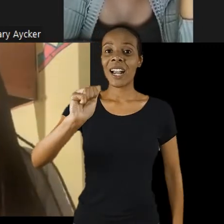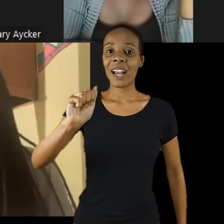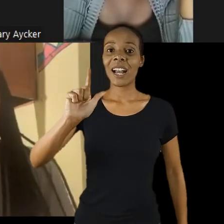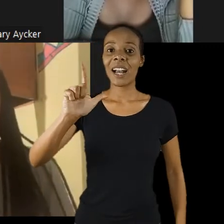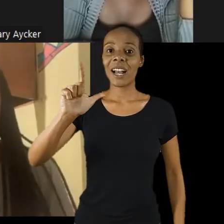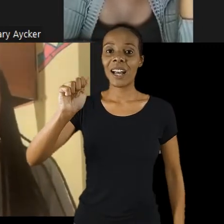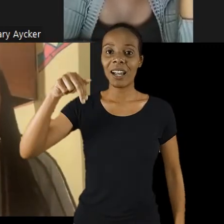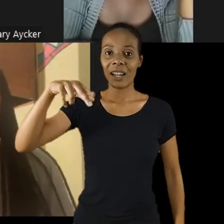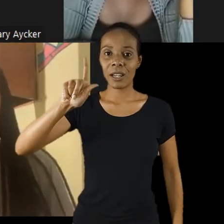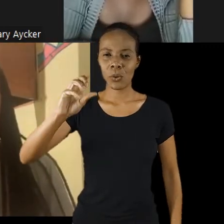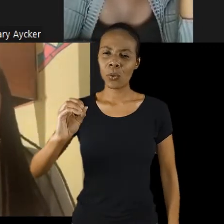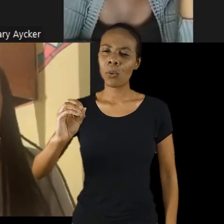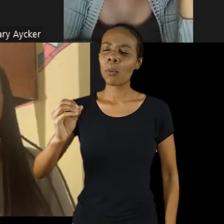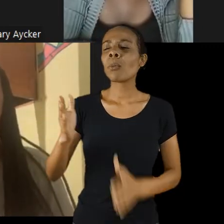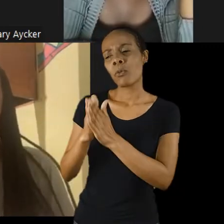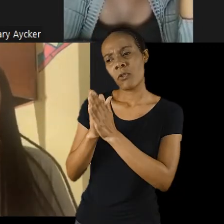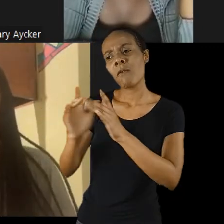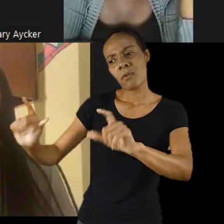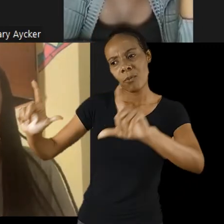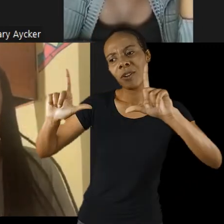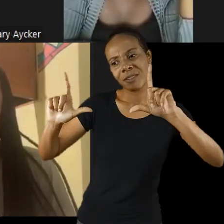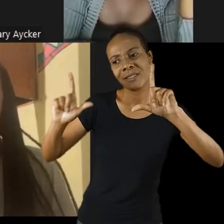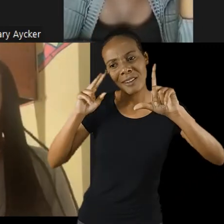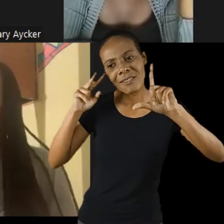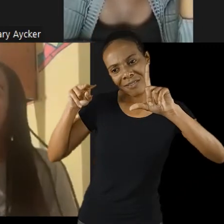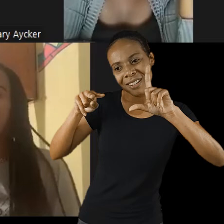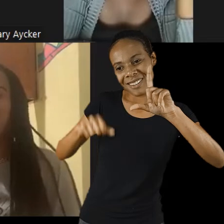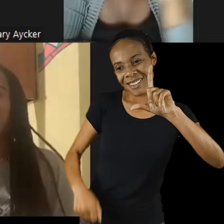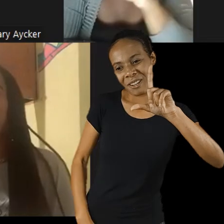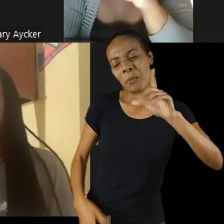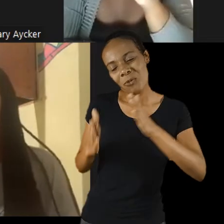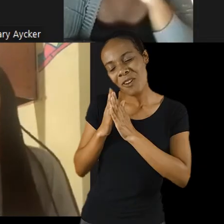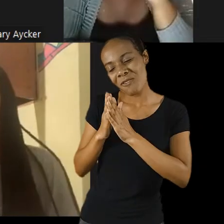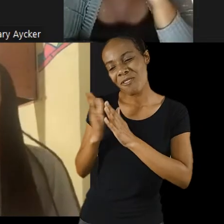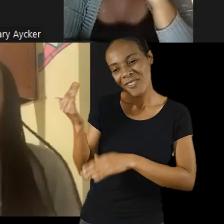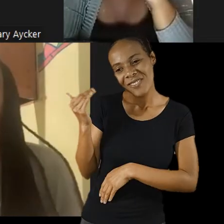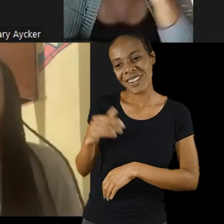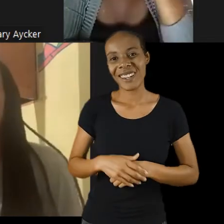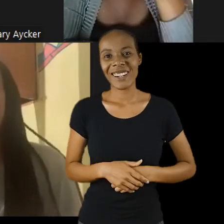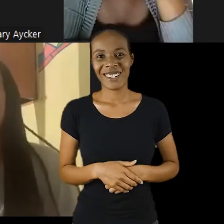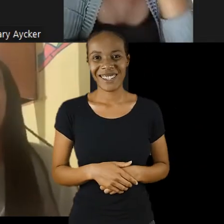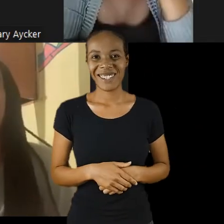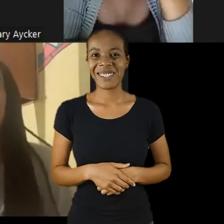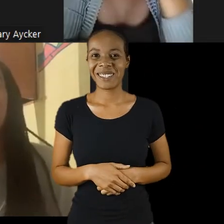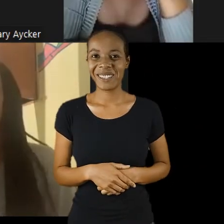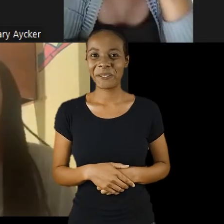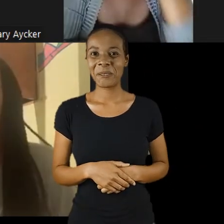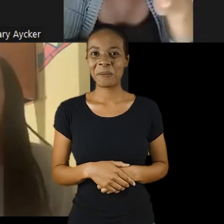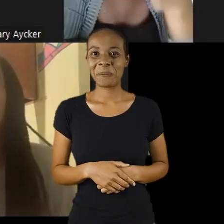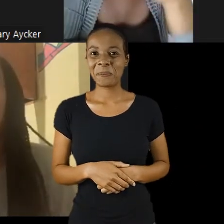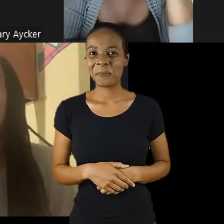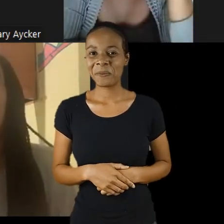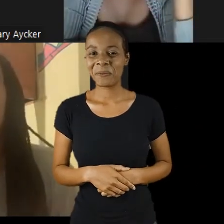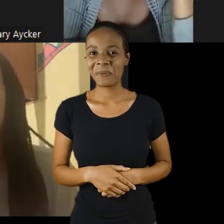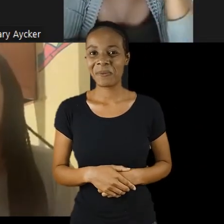também, amigo. Eu faço questão. Você tá lindo, maravilhoso, bastidor. Que organizou